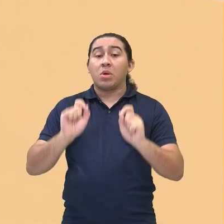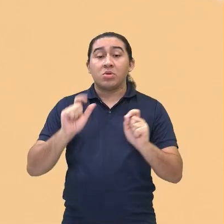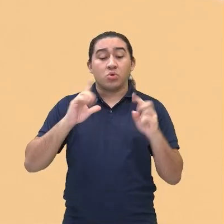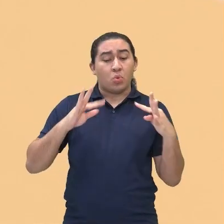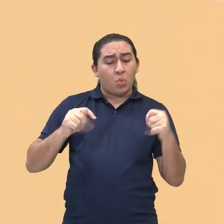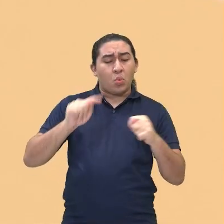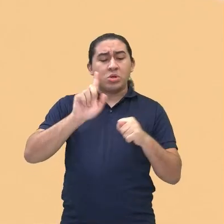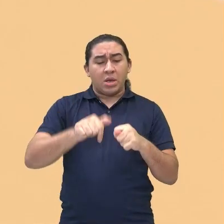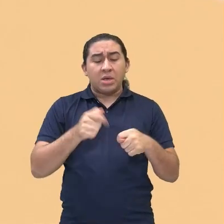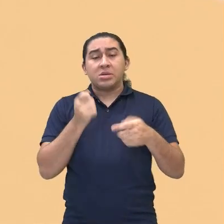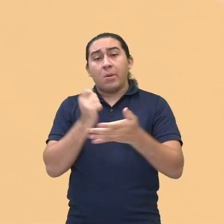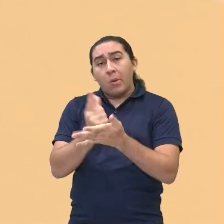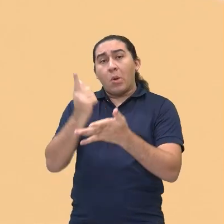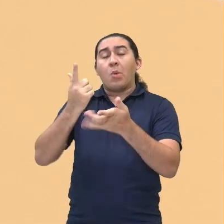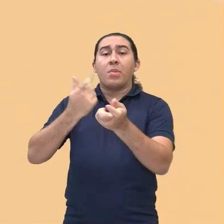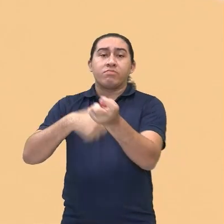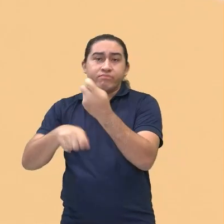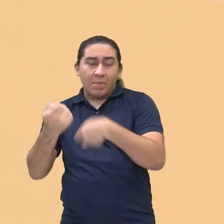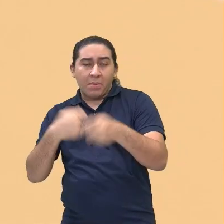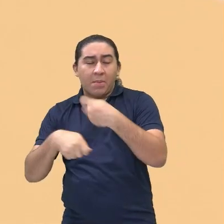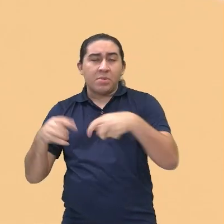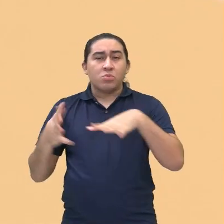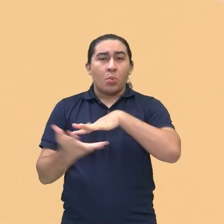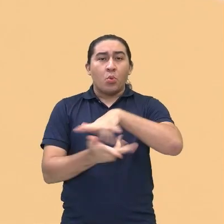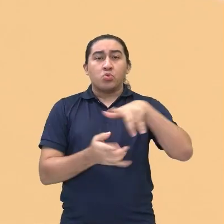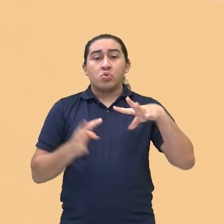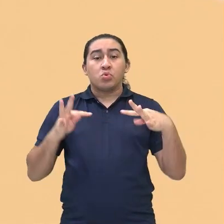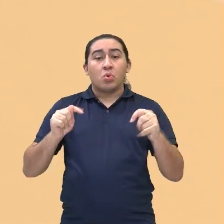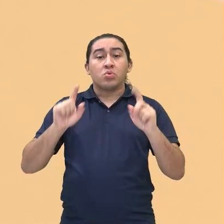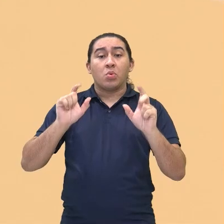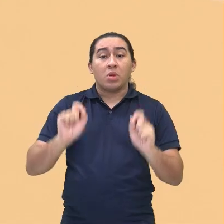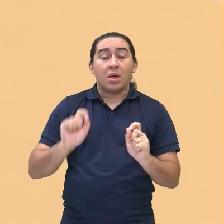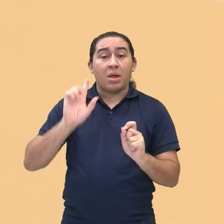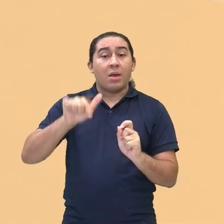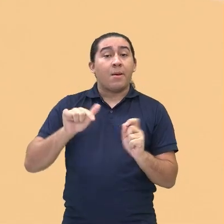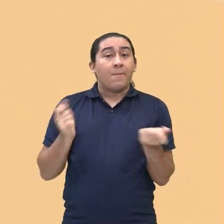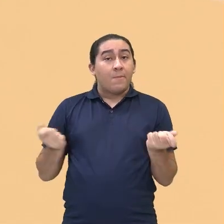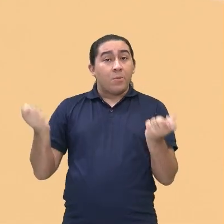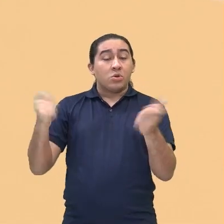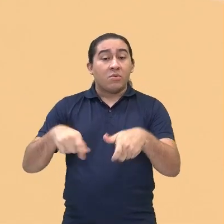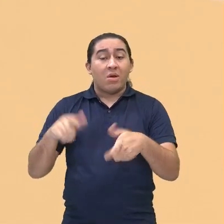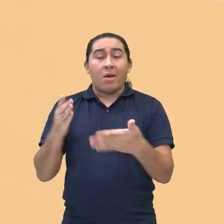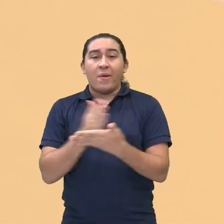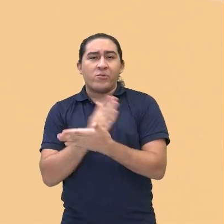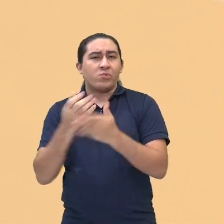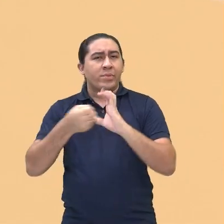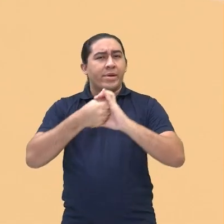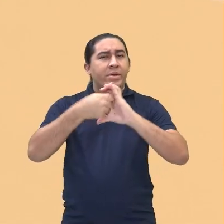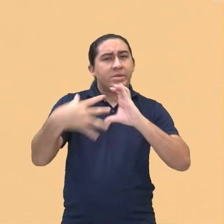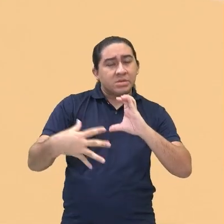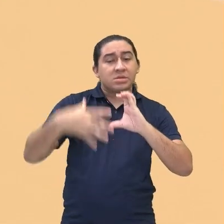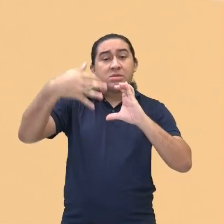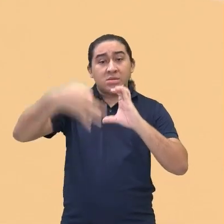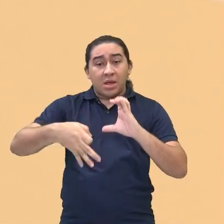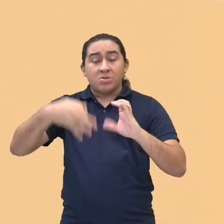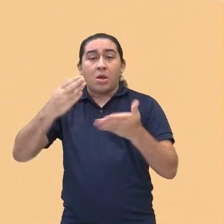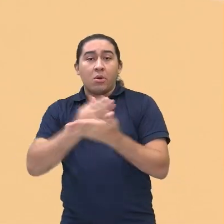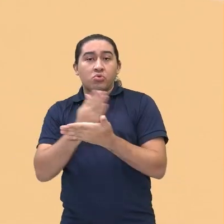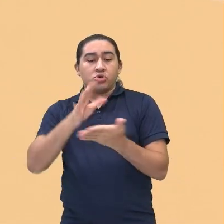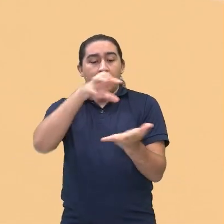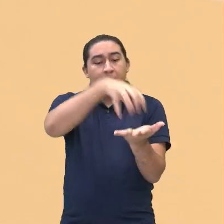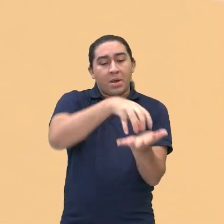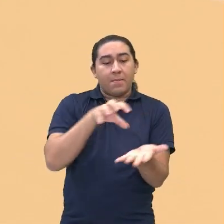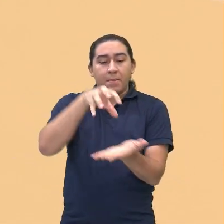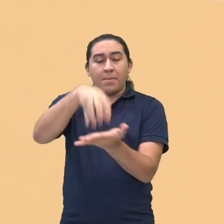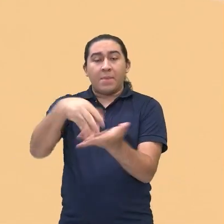essa comercialização internacional, né, ela vai ter ali alguns fatores em que alguns órgãos eles vão ter